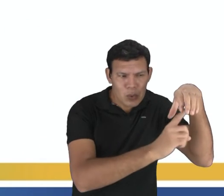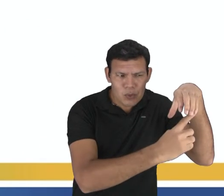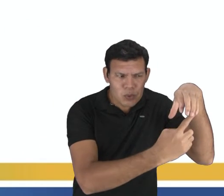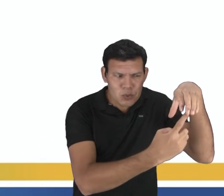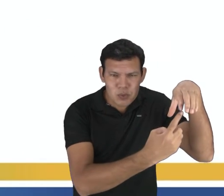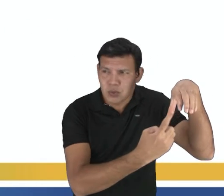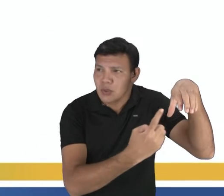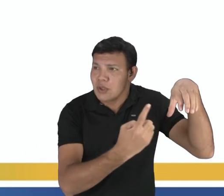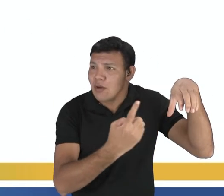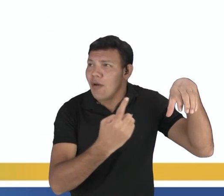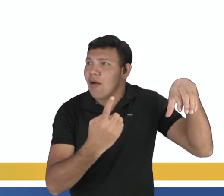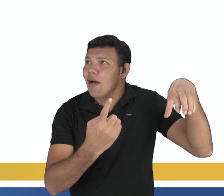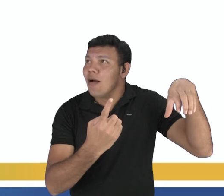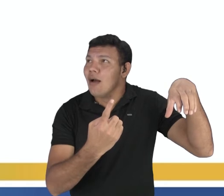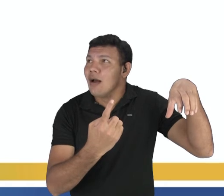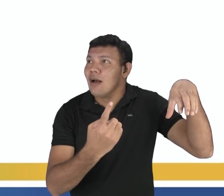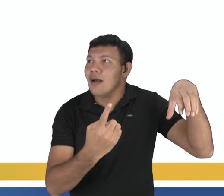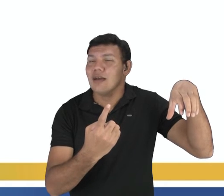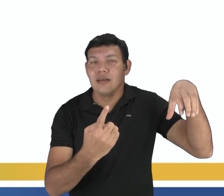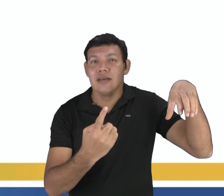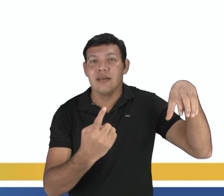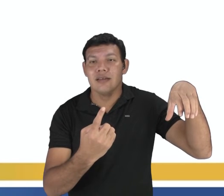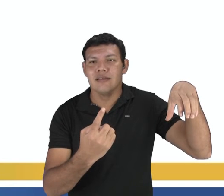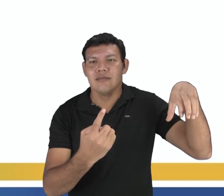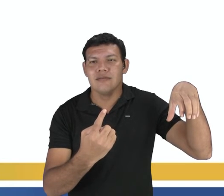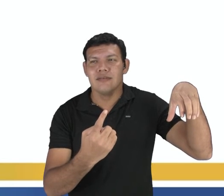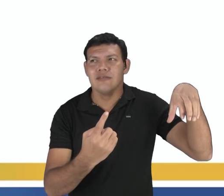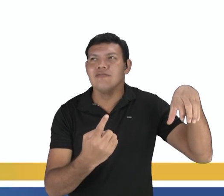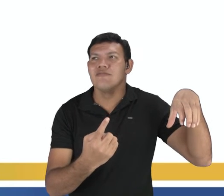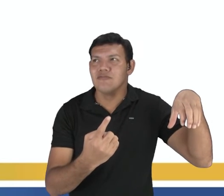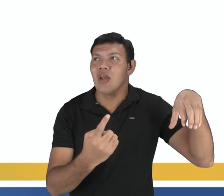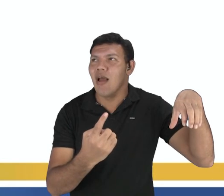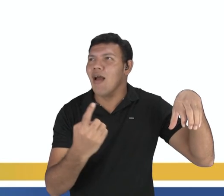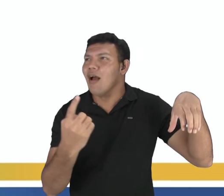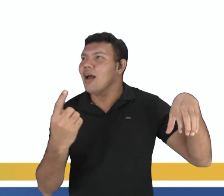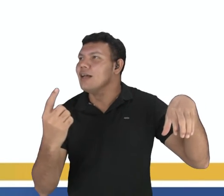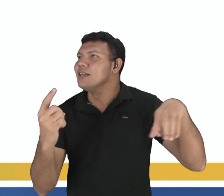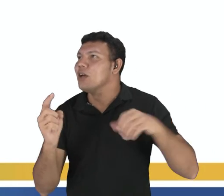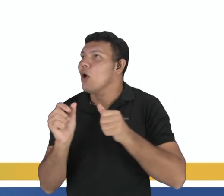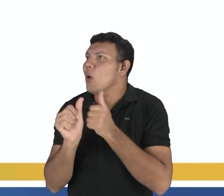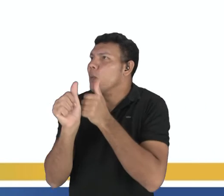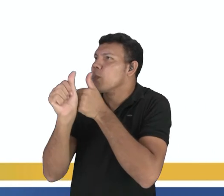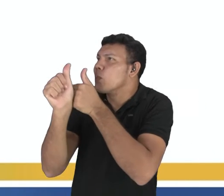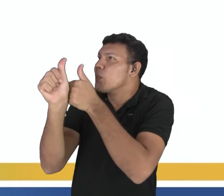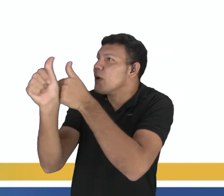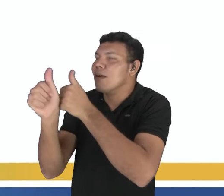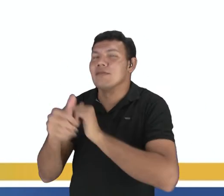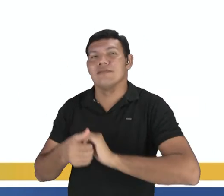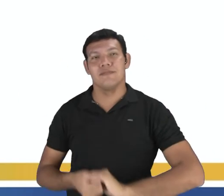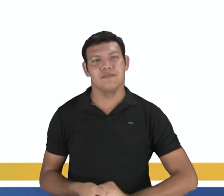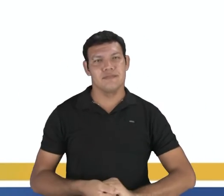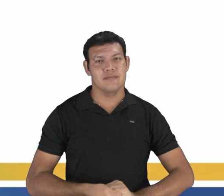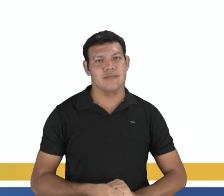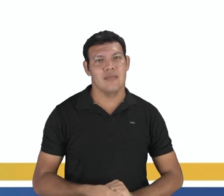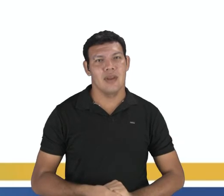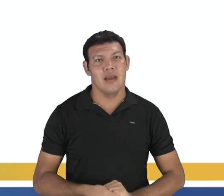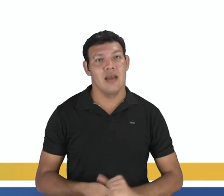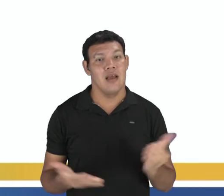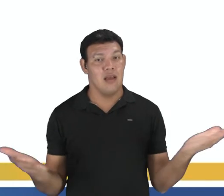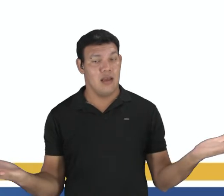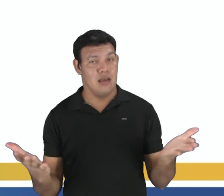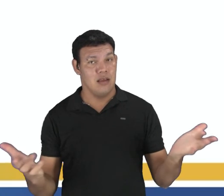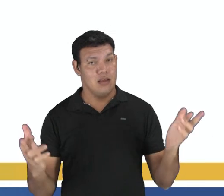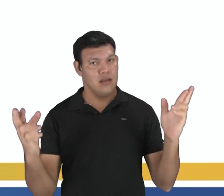e x que tu falou e ela está disposta a seguir lá agora